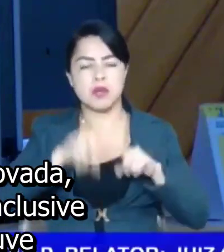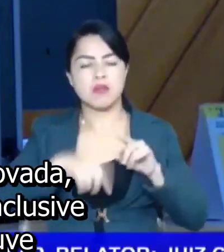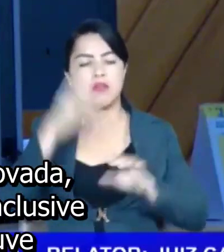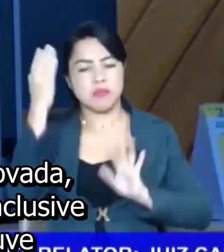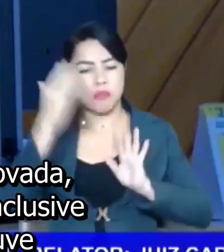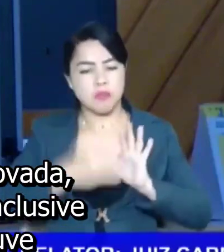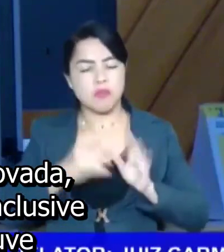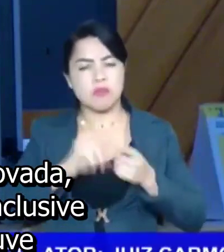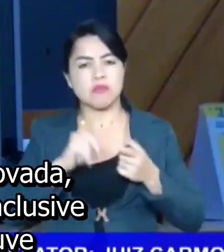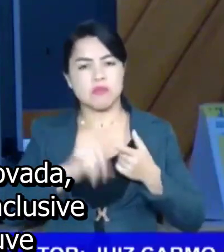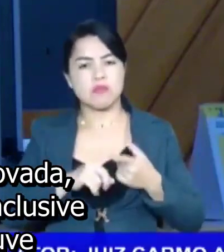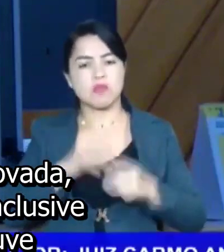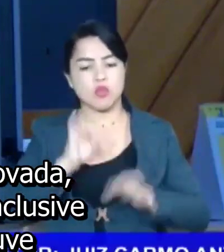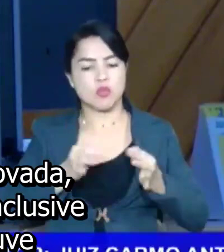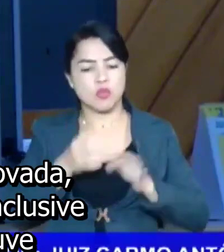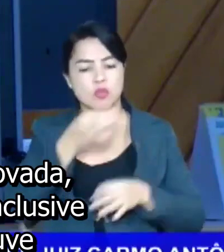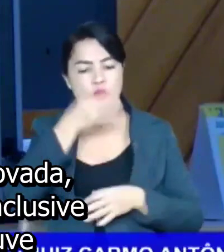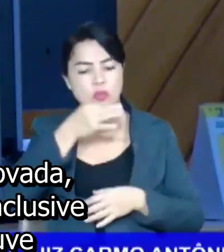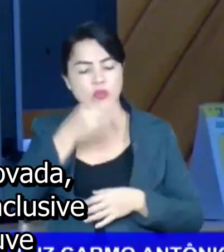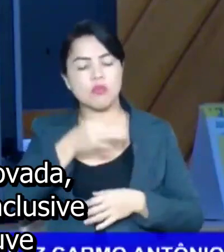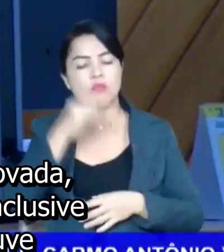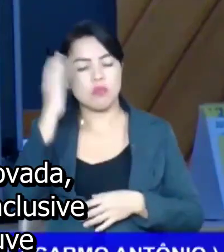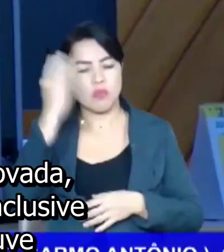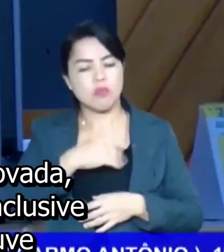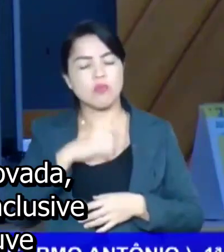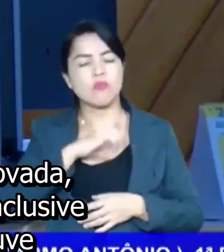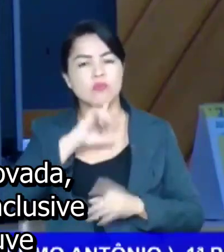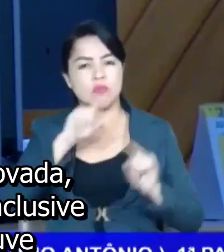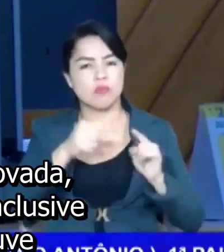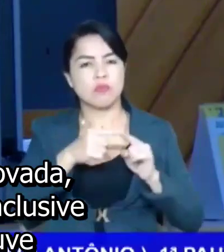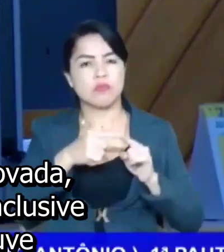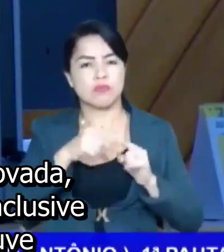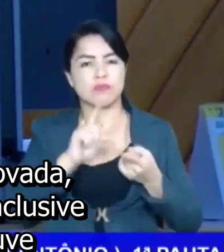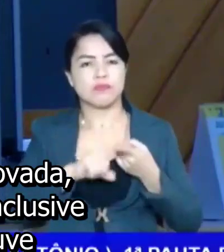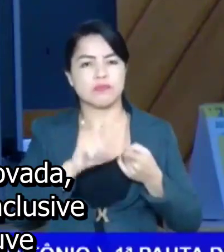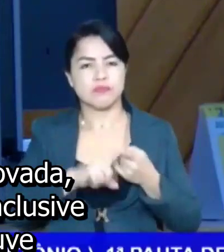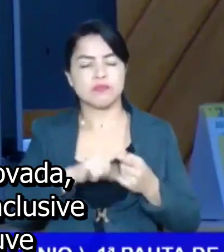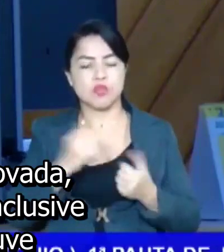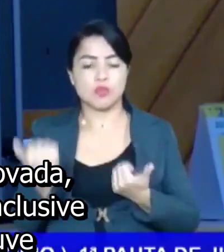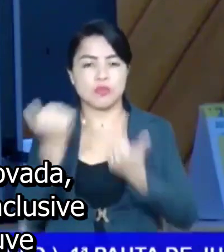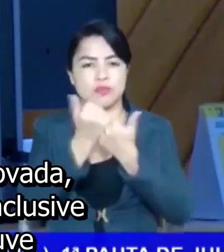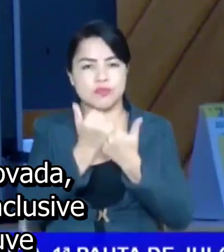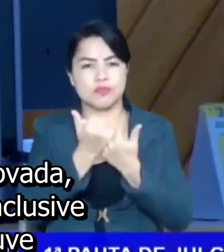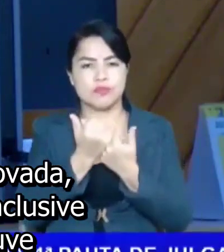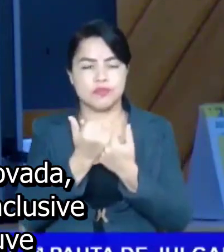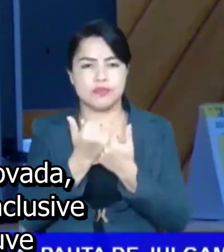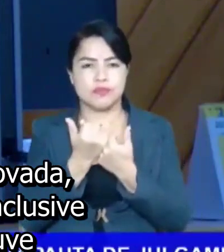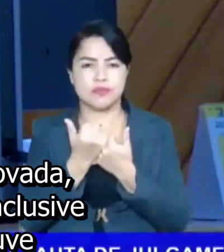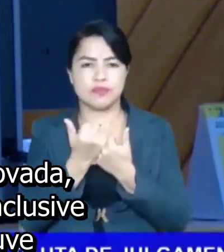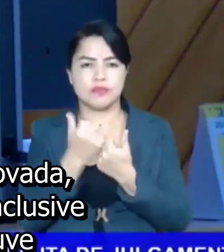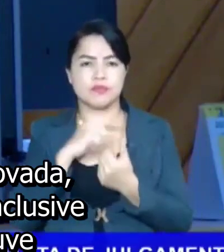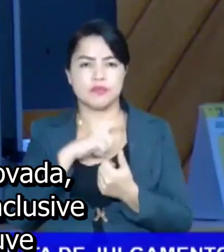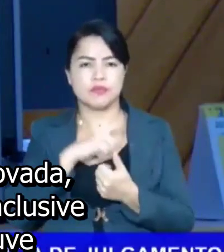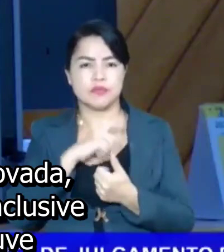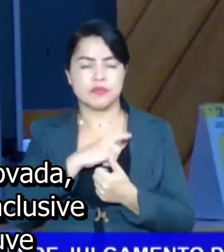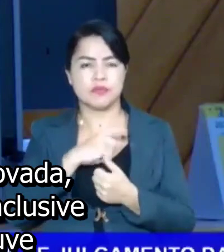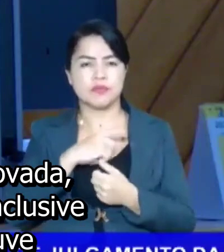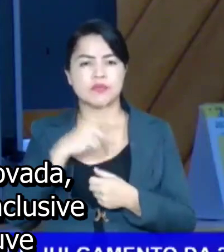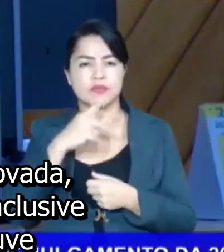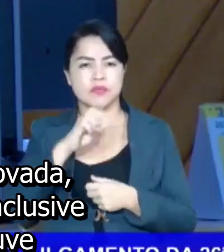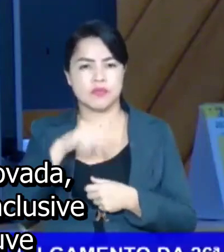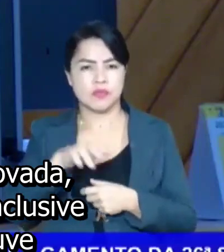autoria provada, dosimetria adequada ao fato, inclusive substituída por pena